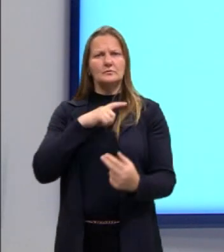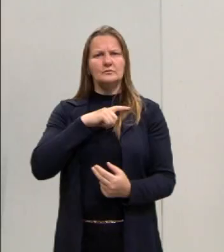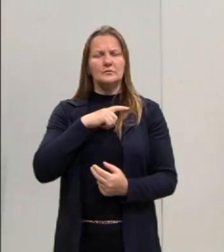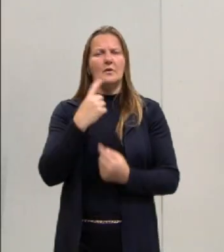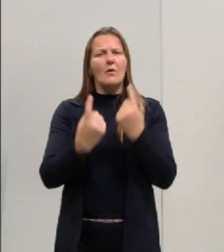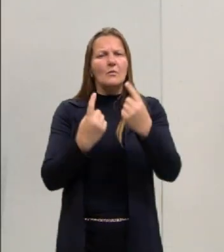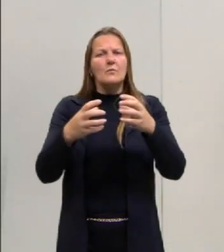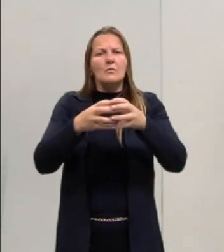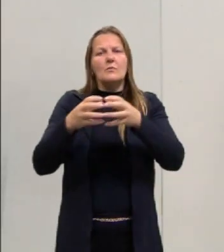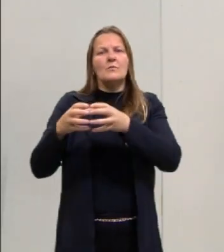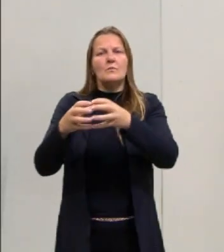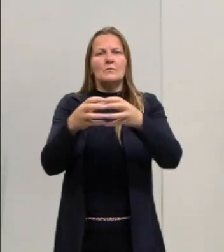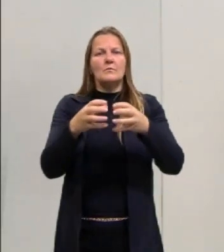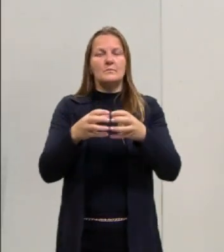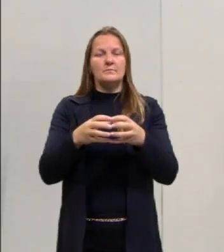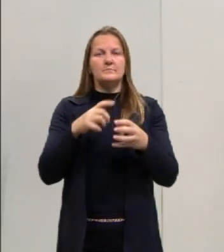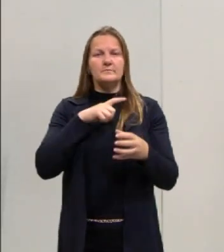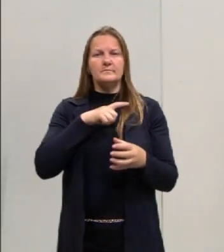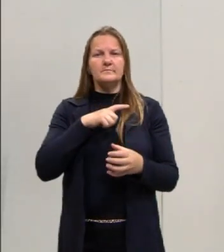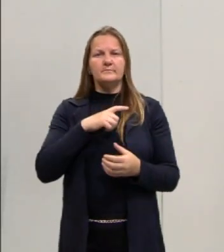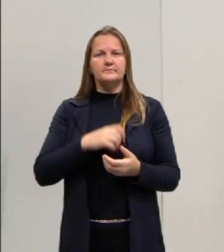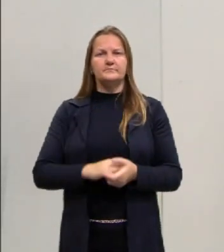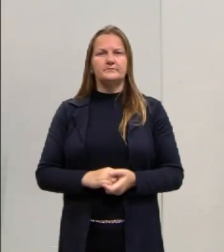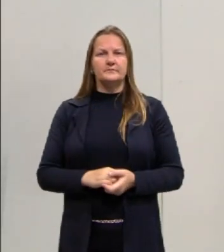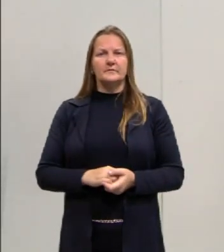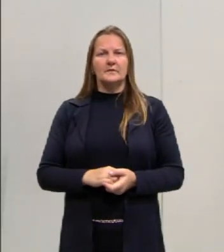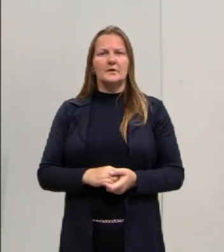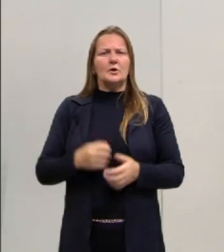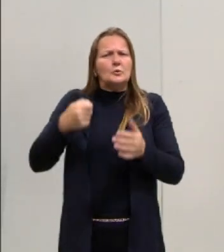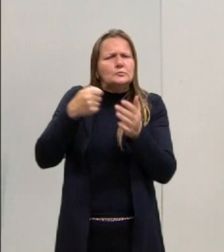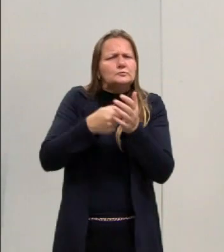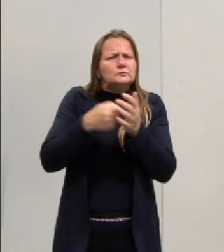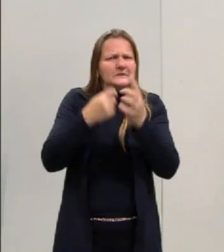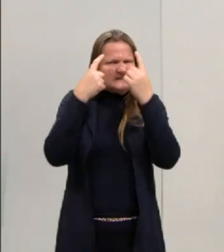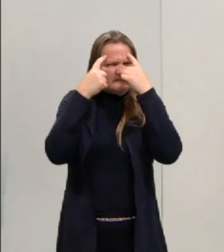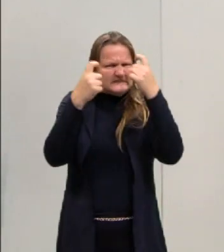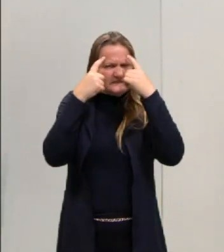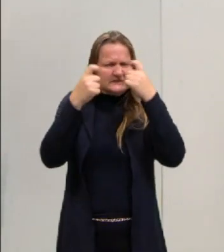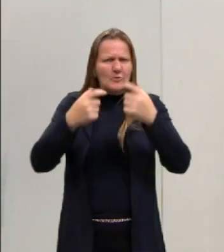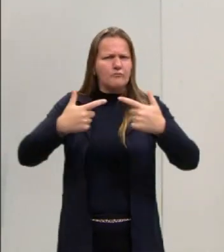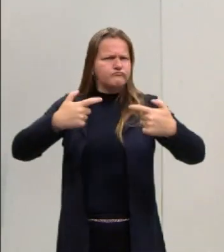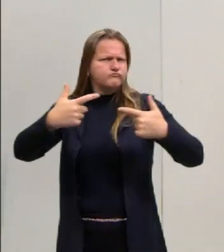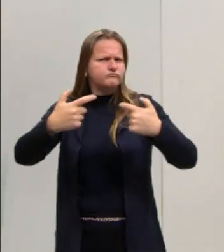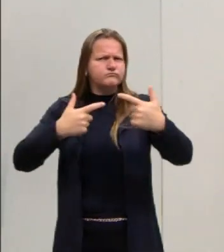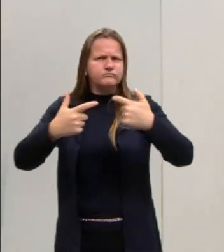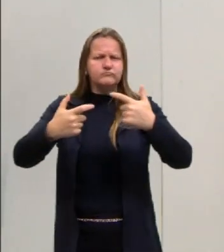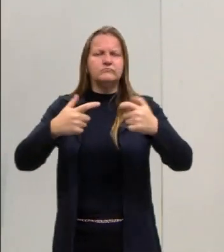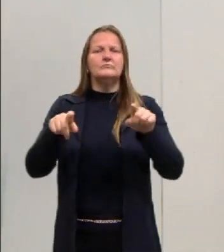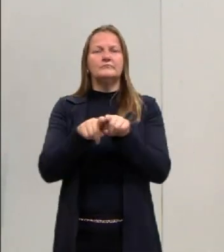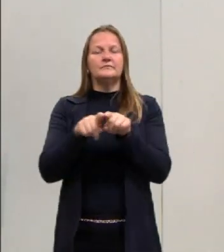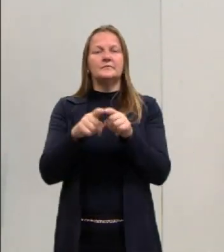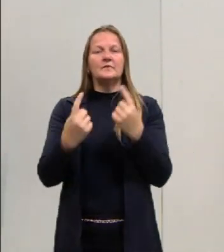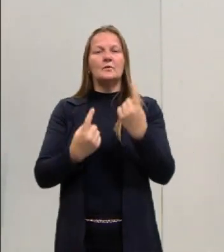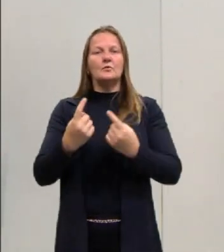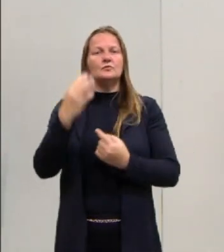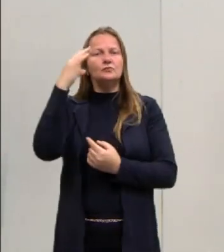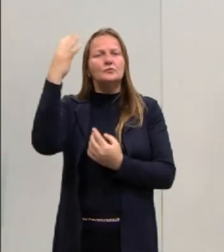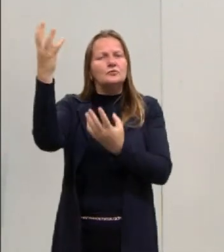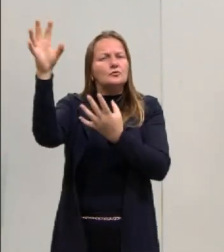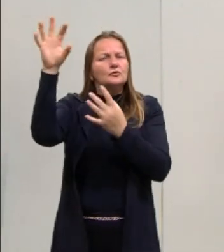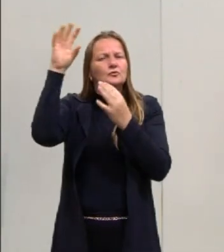em grande parte né as que tiveram que ter uma luta violento uma luta armada em grande parte ela se inspiraram